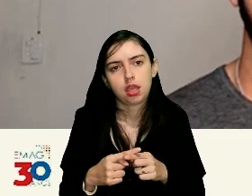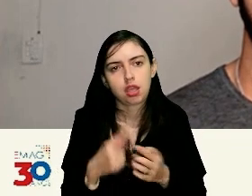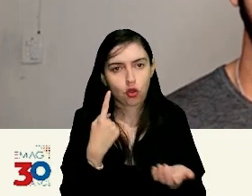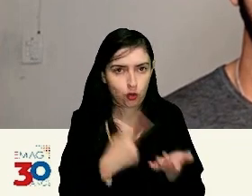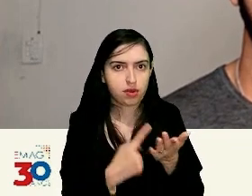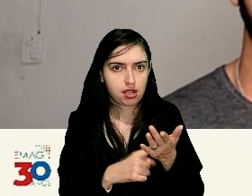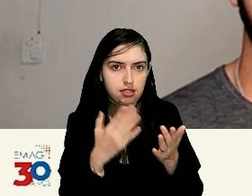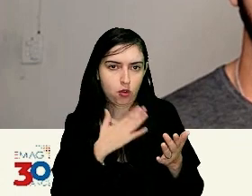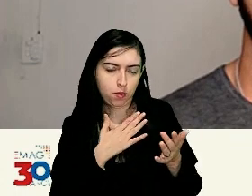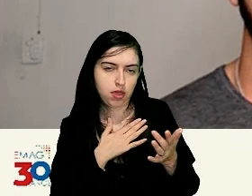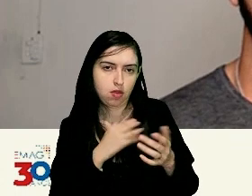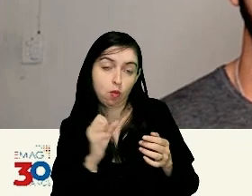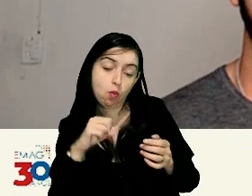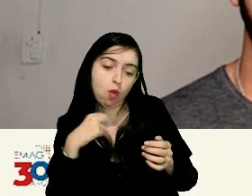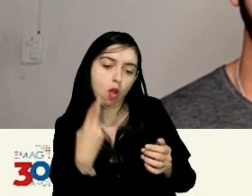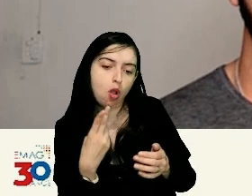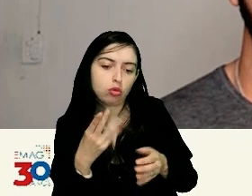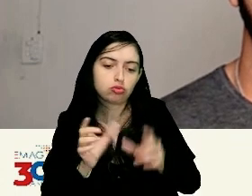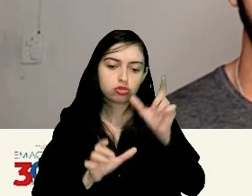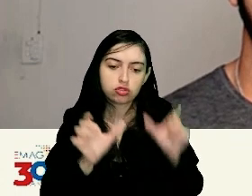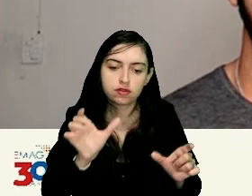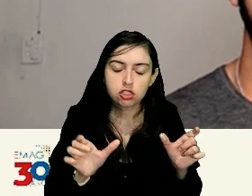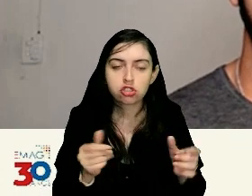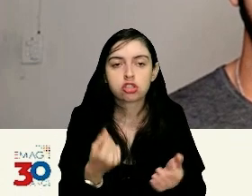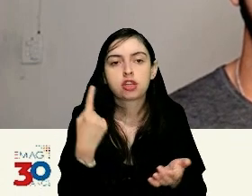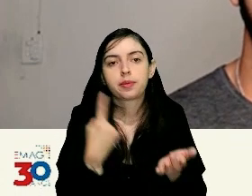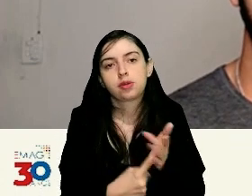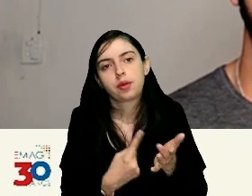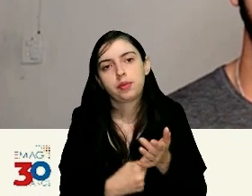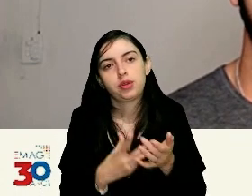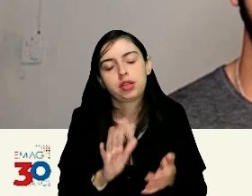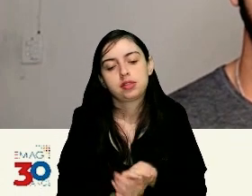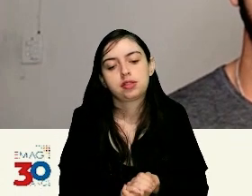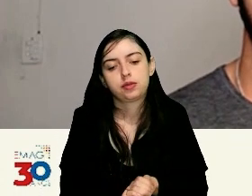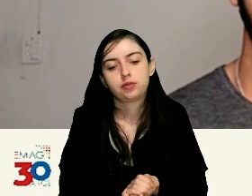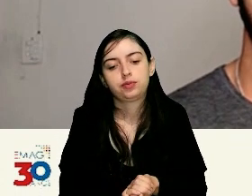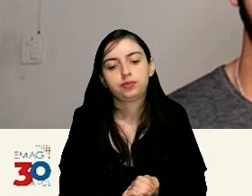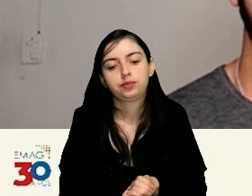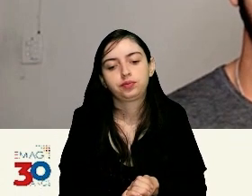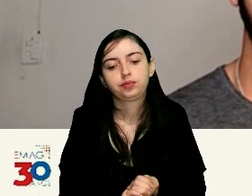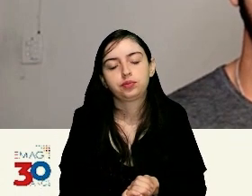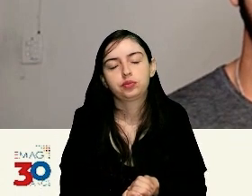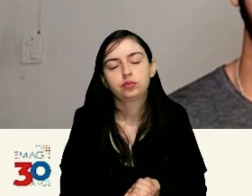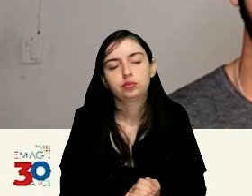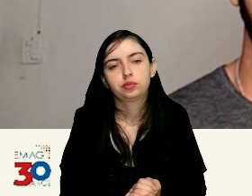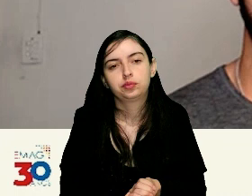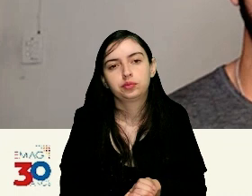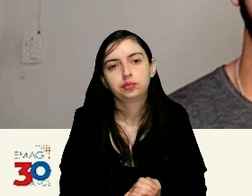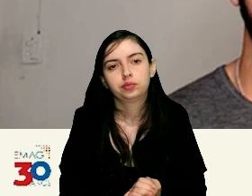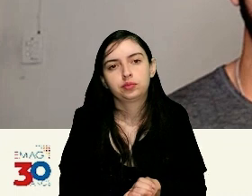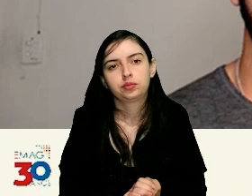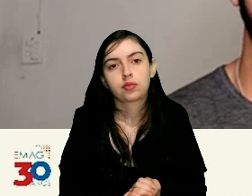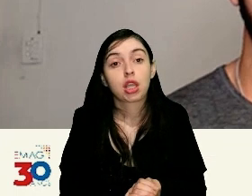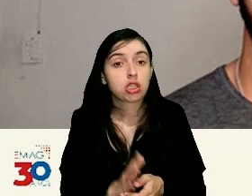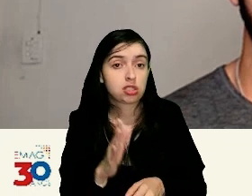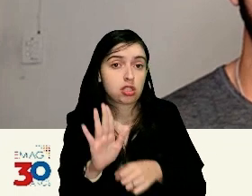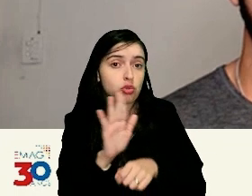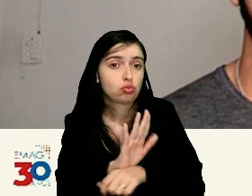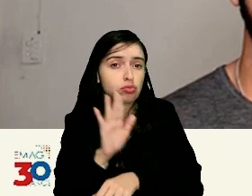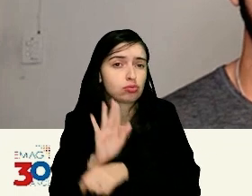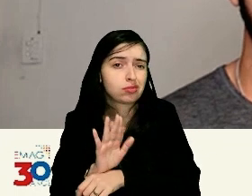ou dividimos essa obrigação, né? Porque quando fica nessa ajuda, não existe